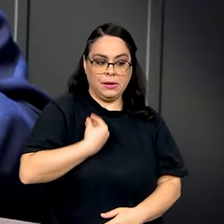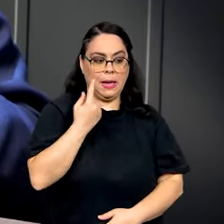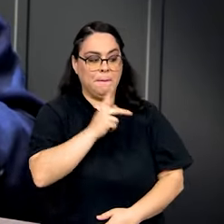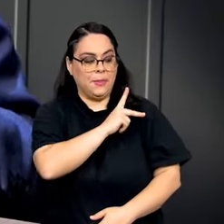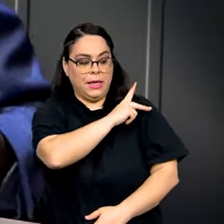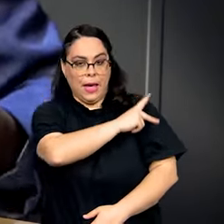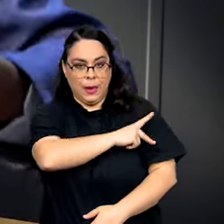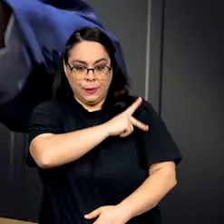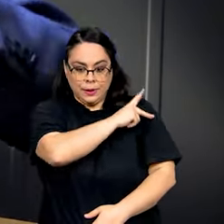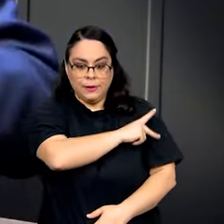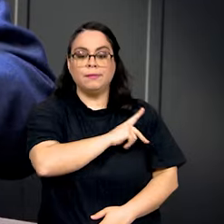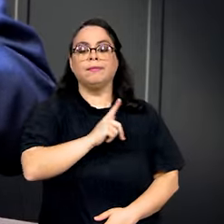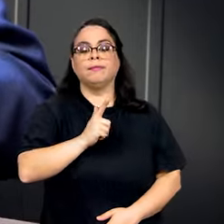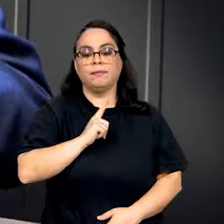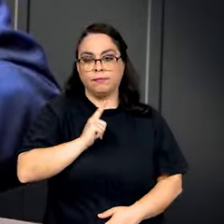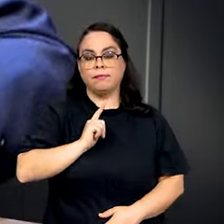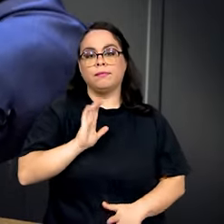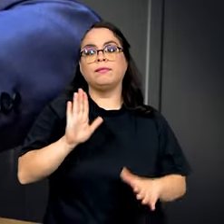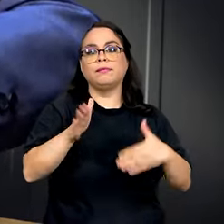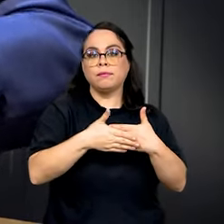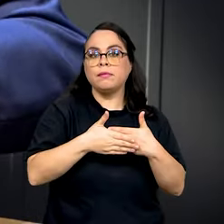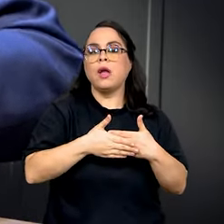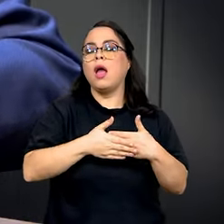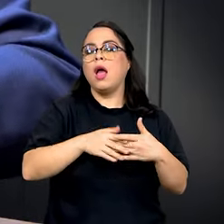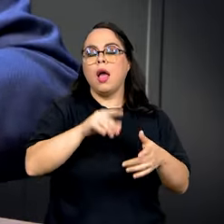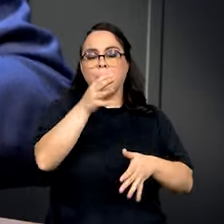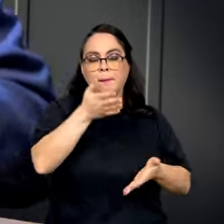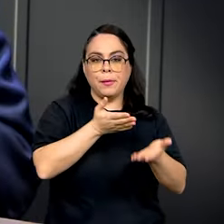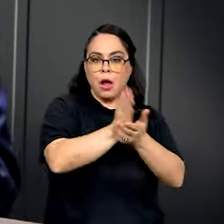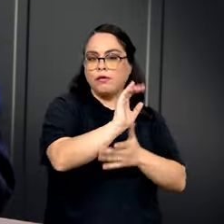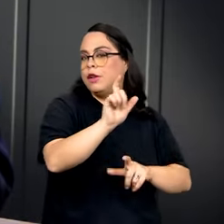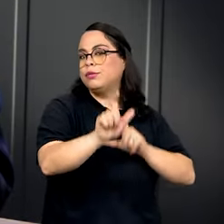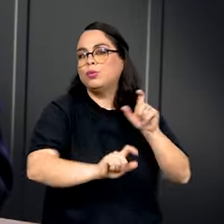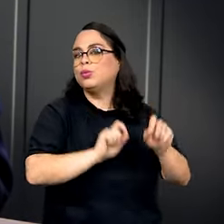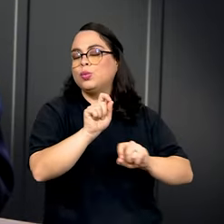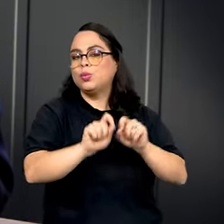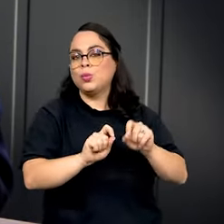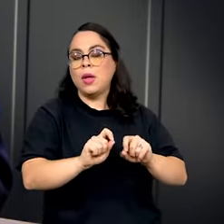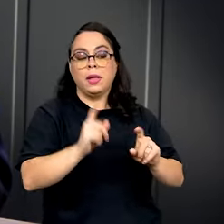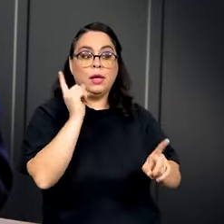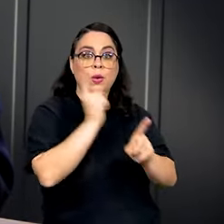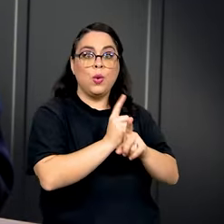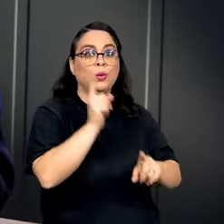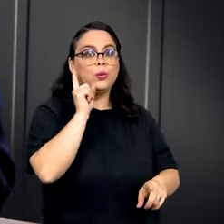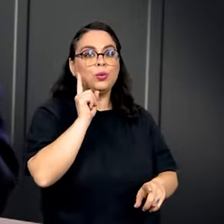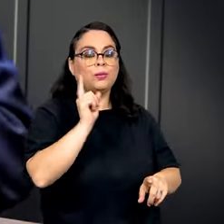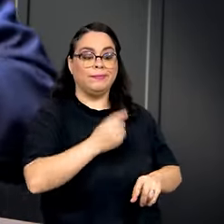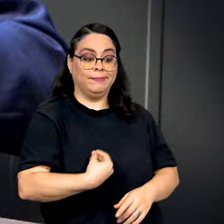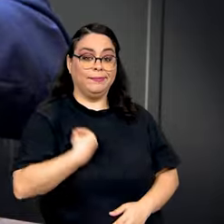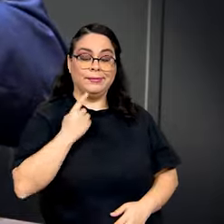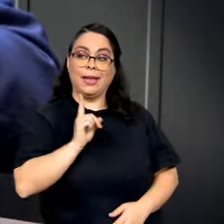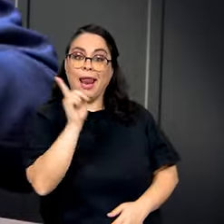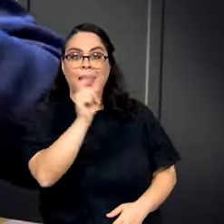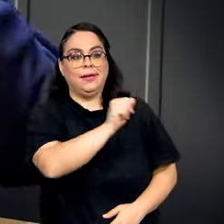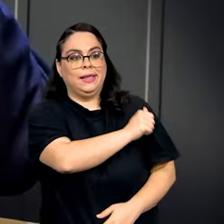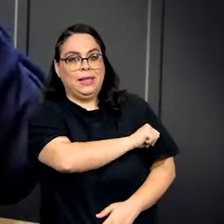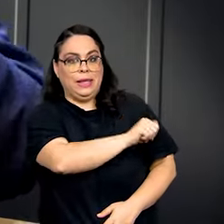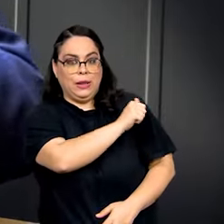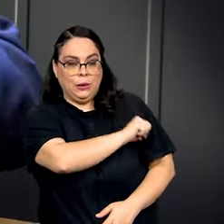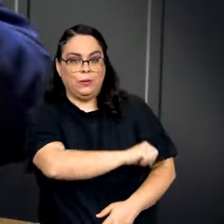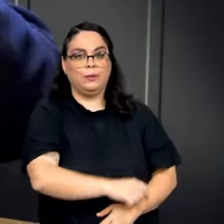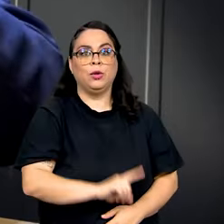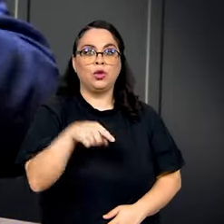Teresina e foram fechados agora e aprovados no encontro no Rio de Janeiro e nós estamos